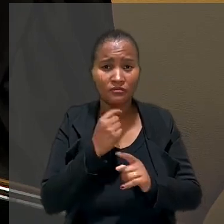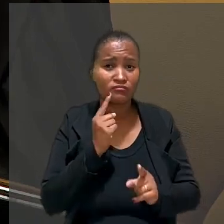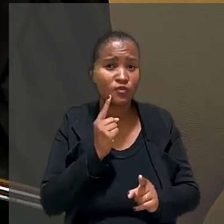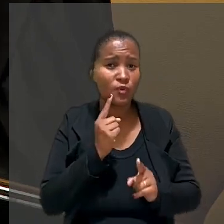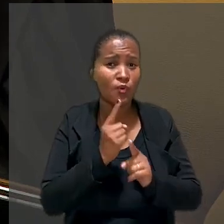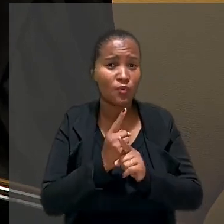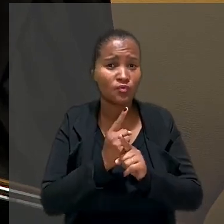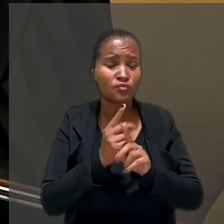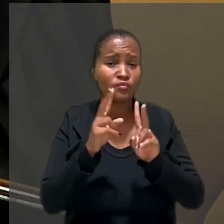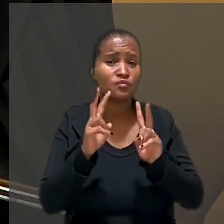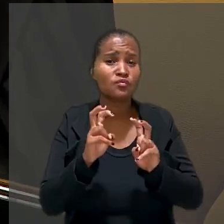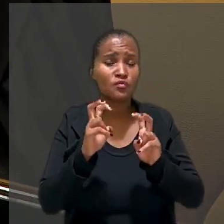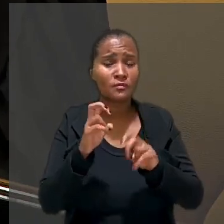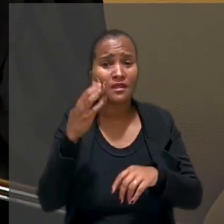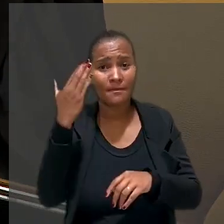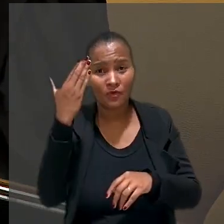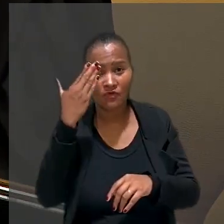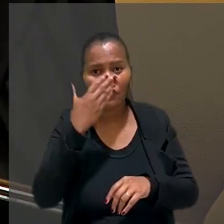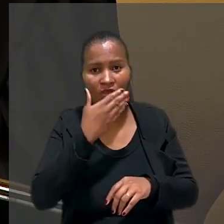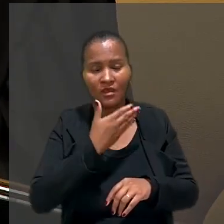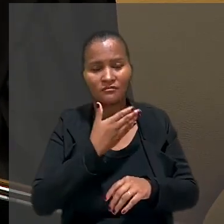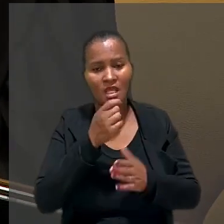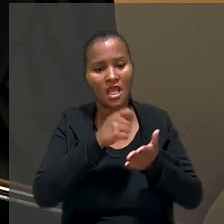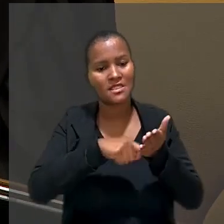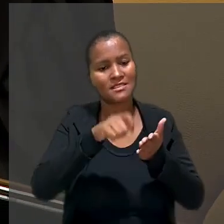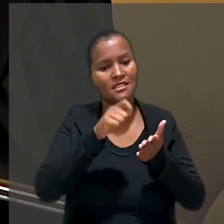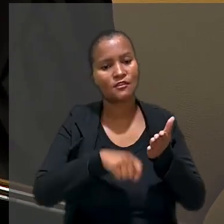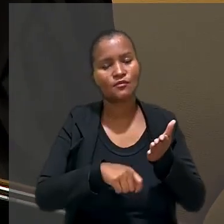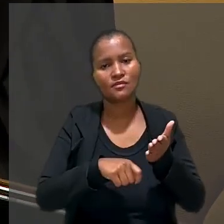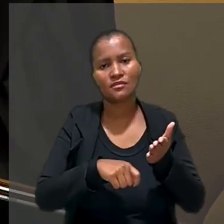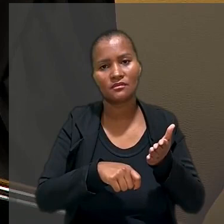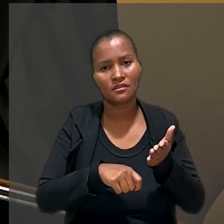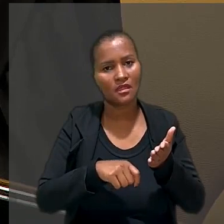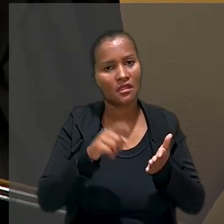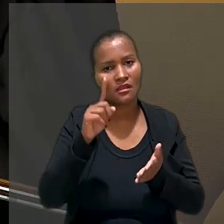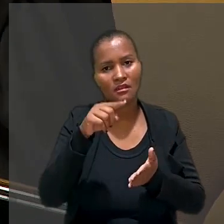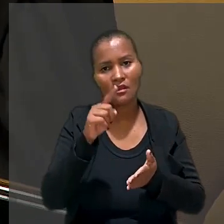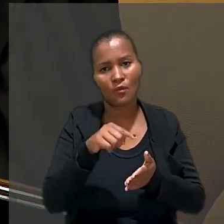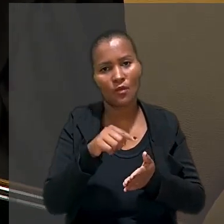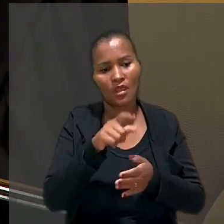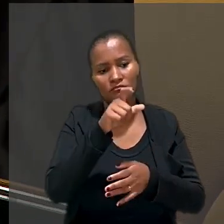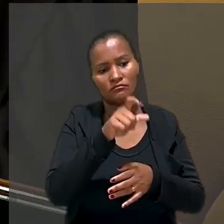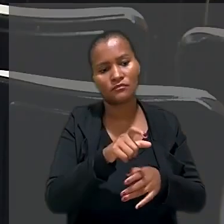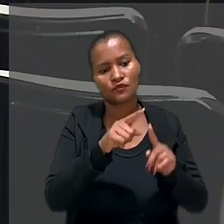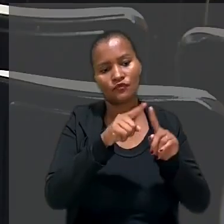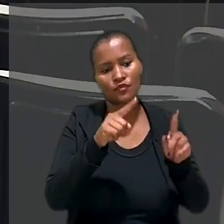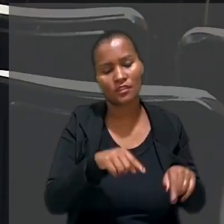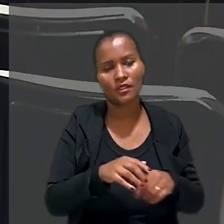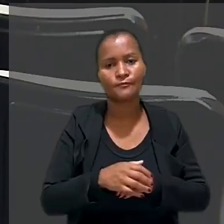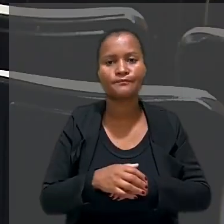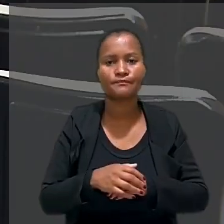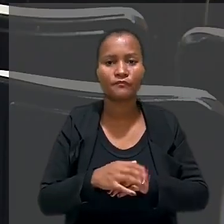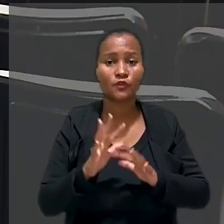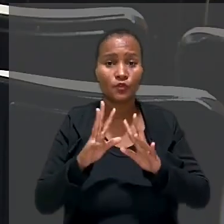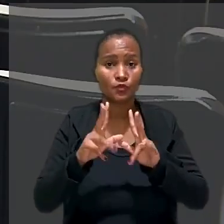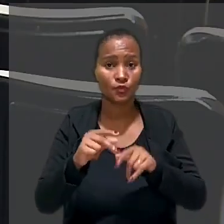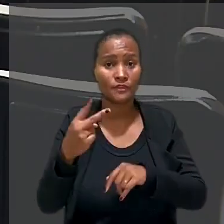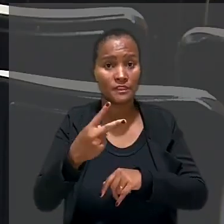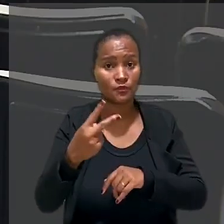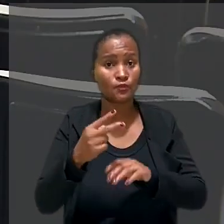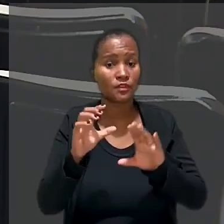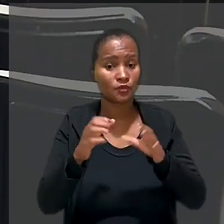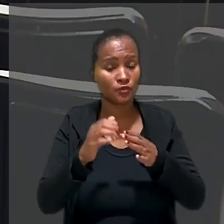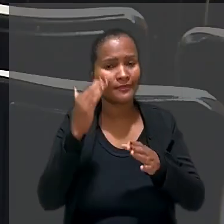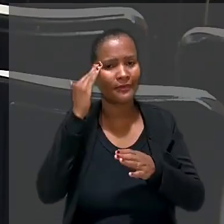de encontro ao fato que está comprovado, a assinatura não é do reclamante. Por unanimidade, a